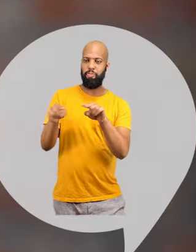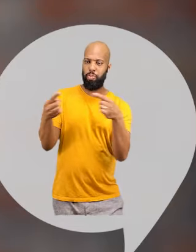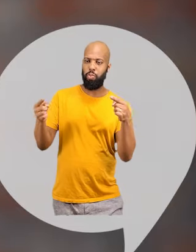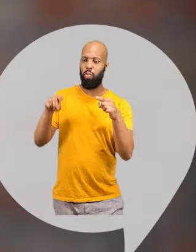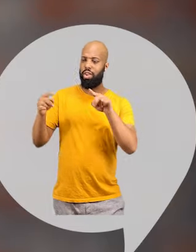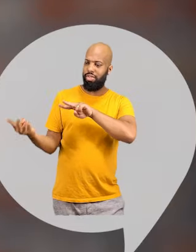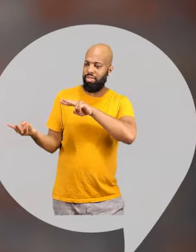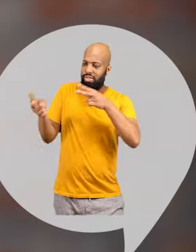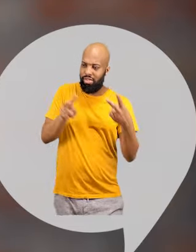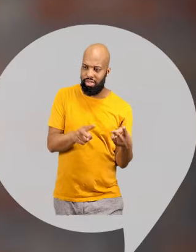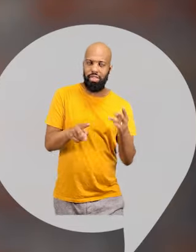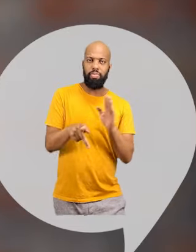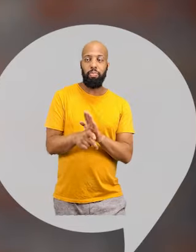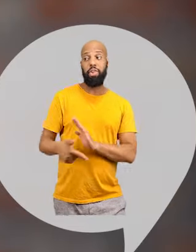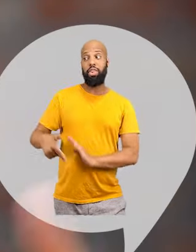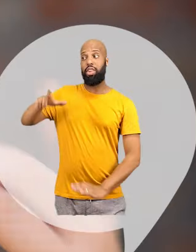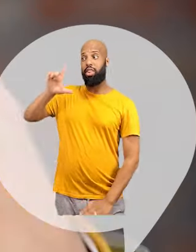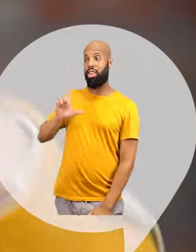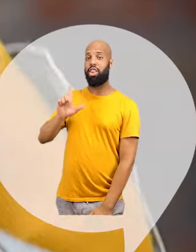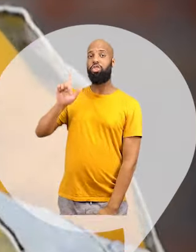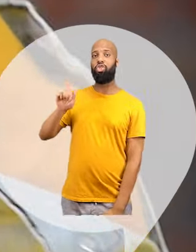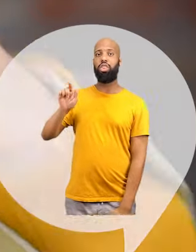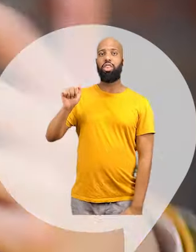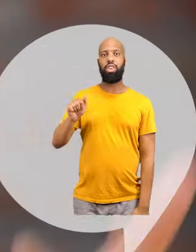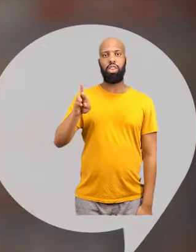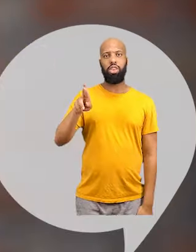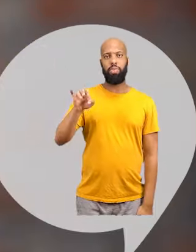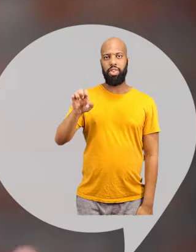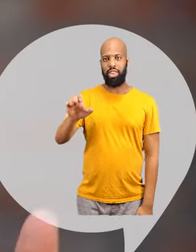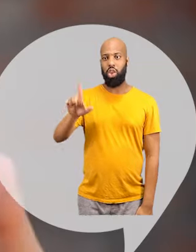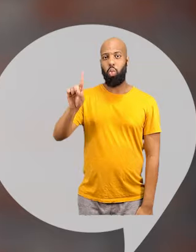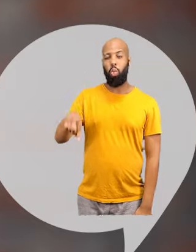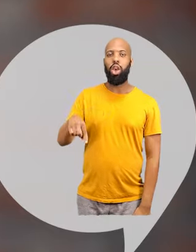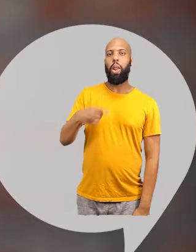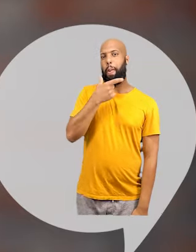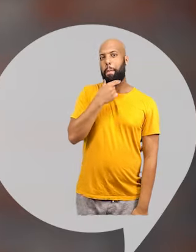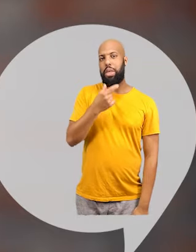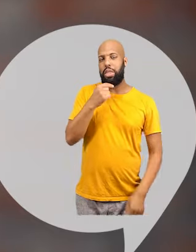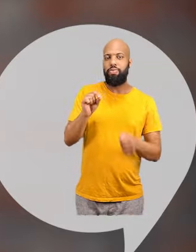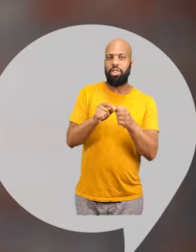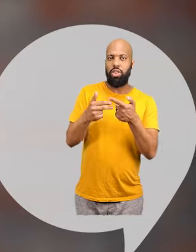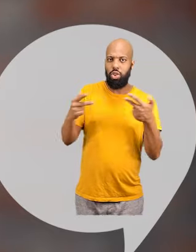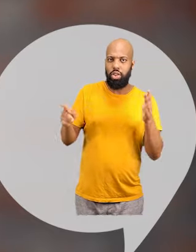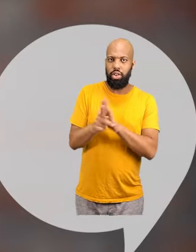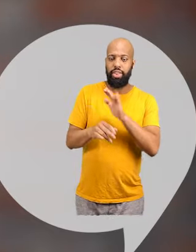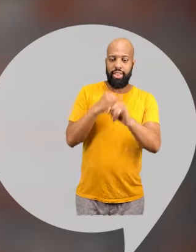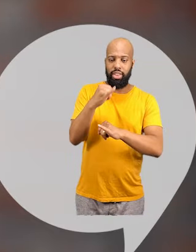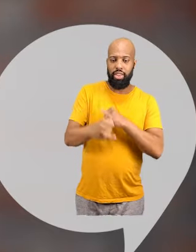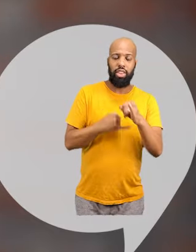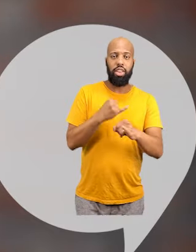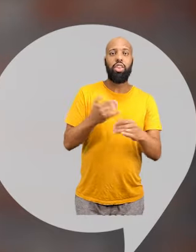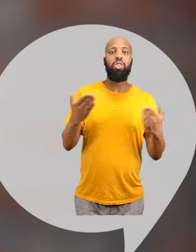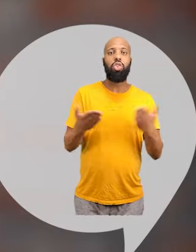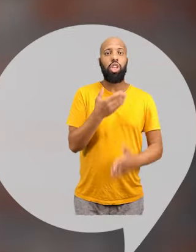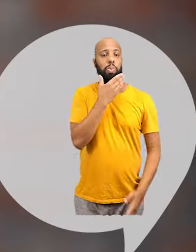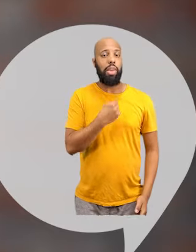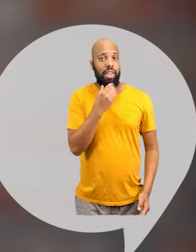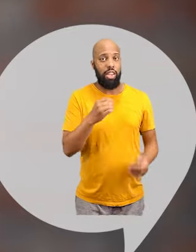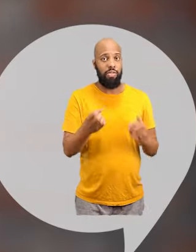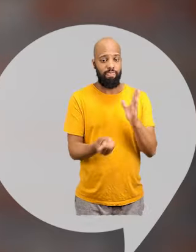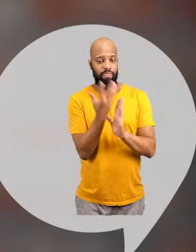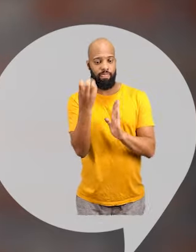é uma transição entre o Gabriel que todo mundo conhecia como o menino que faz vídeo para internet para o menino que faz música para o menino